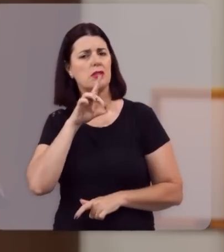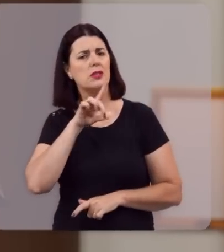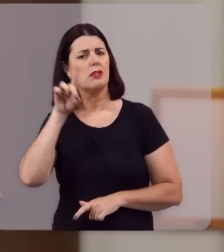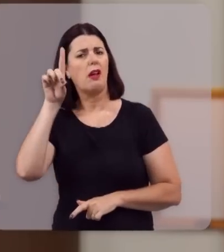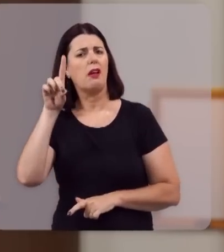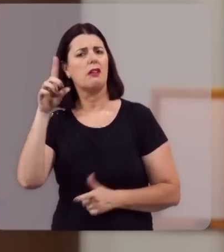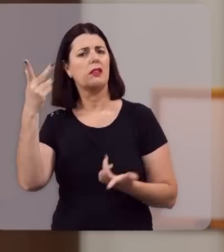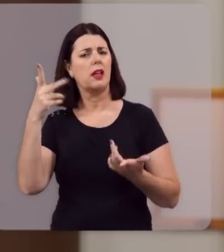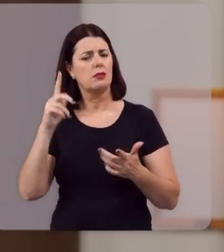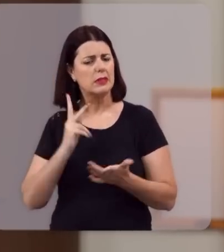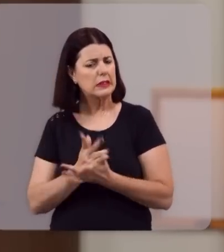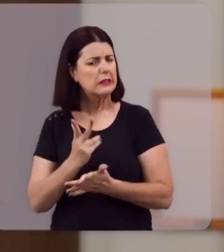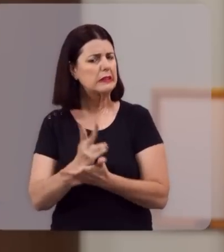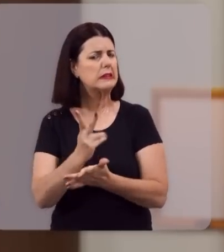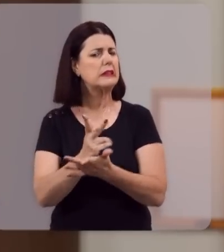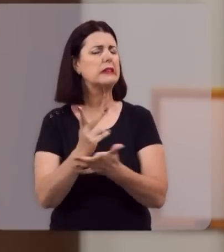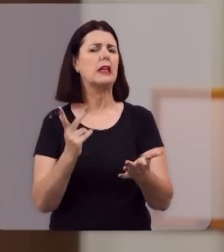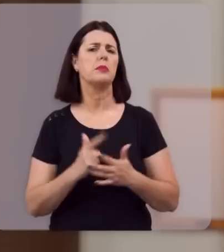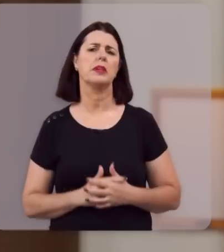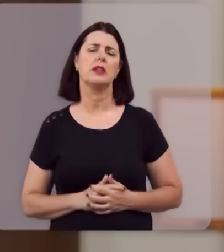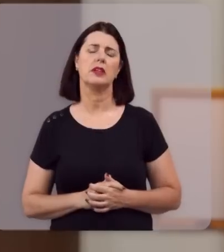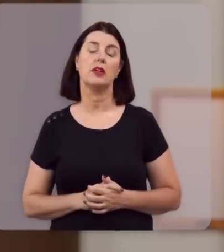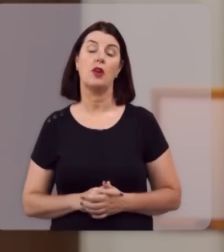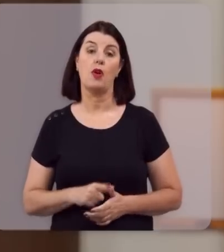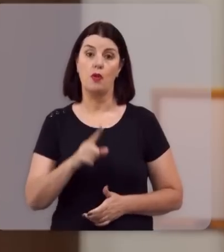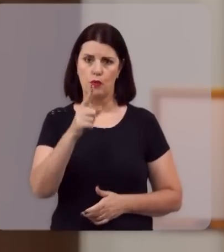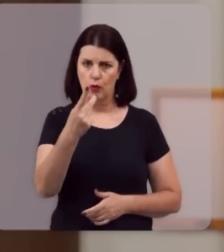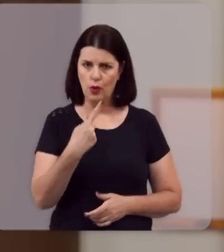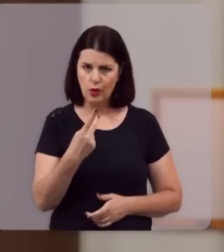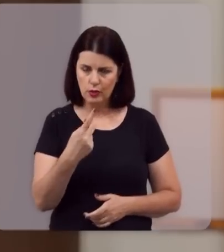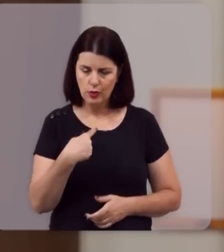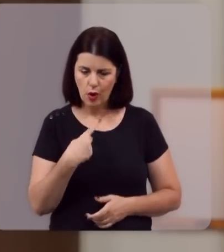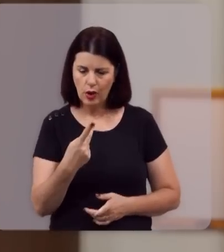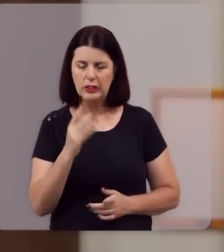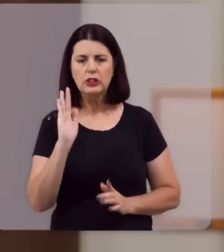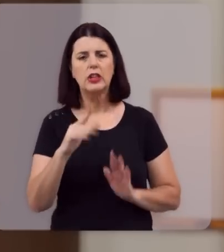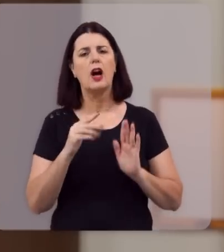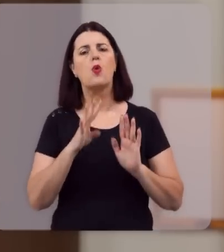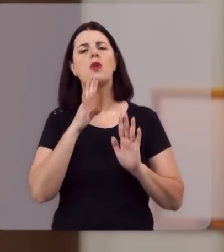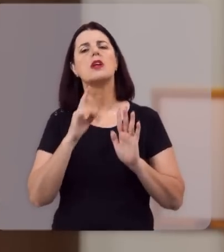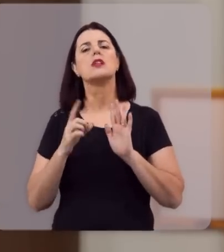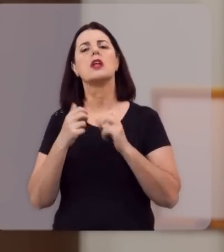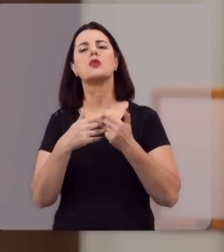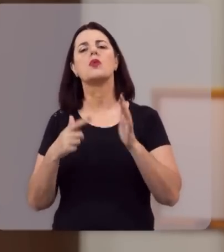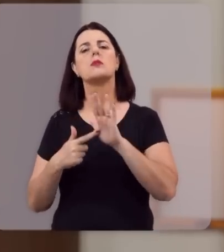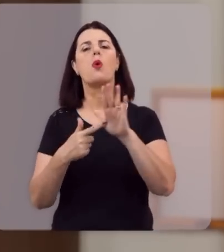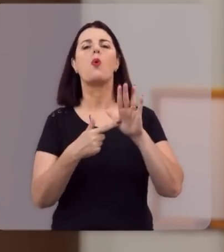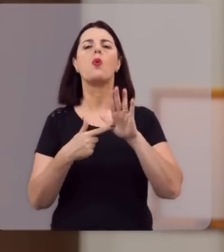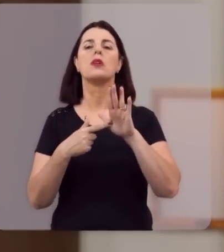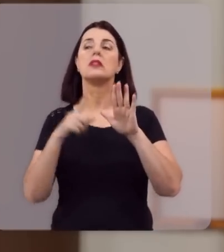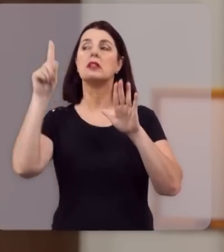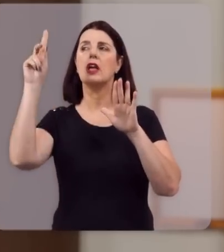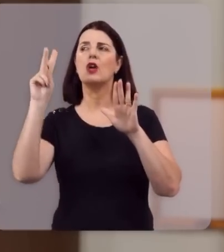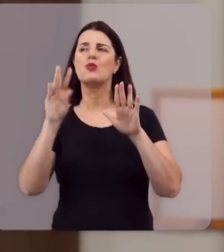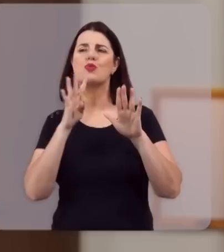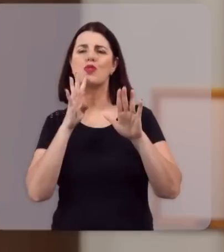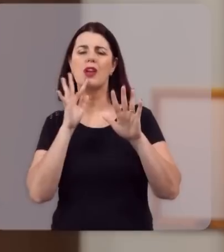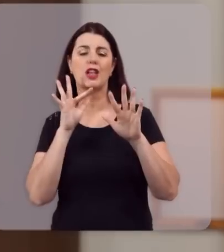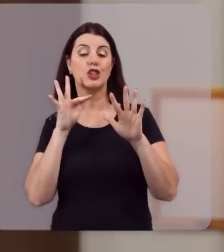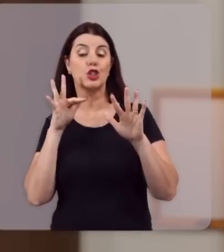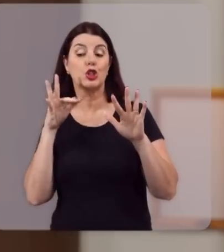Deus é exaustivo você e eu só conhecemos O que foi revelado pois Deus conhece